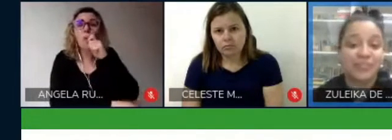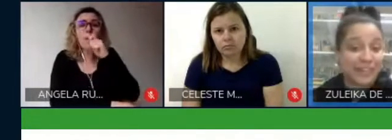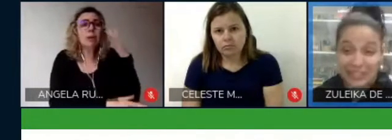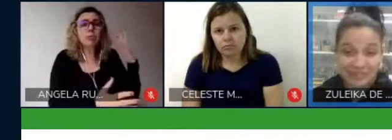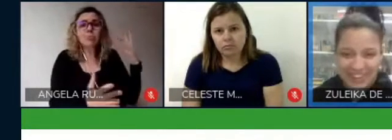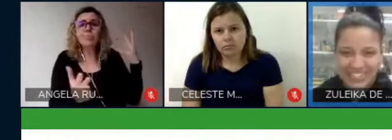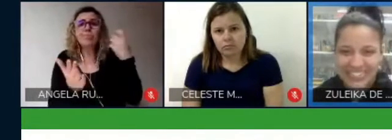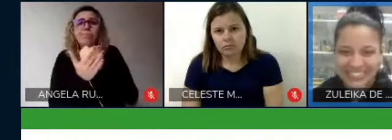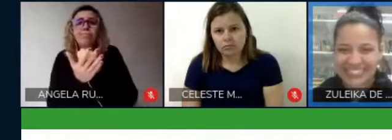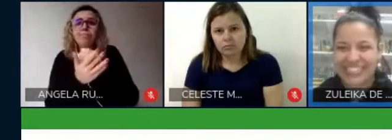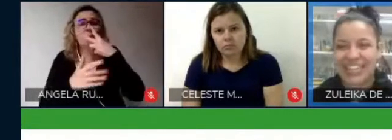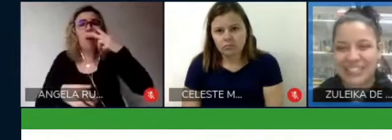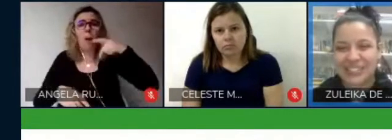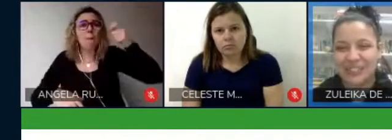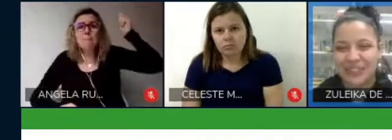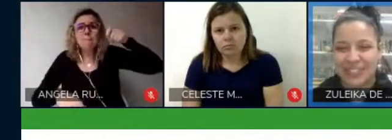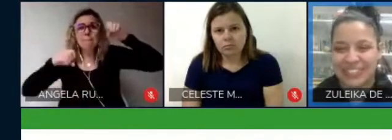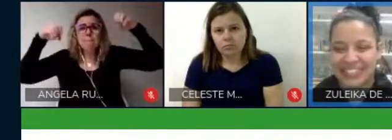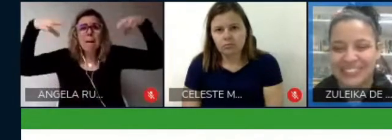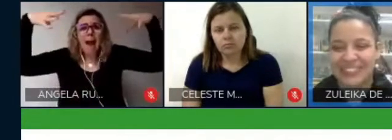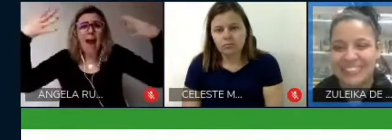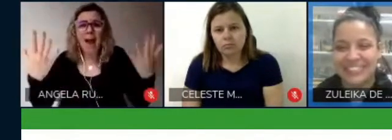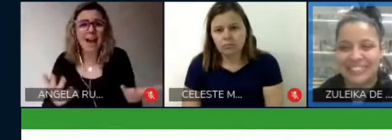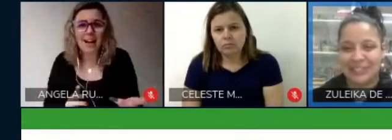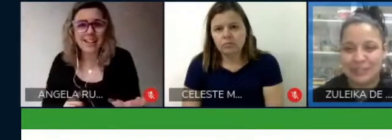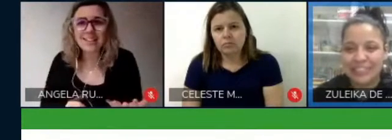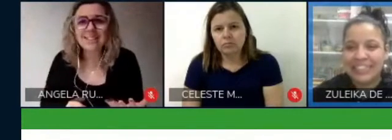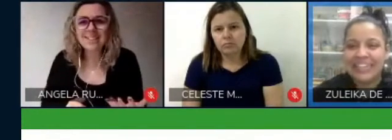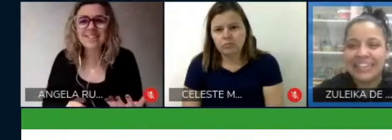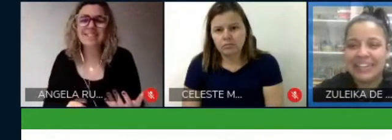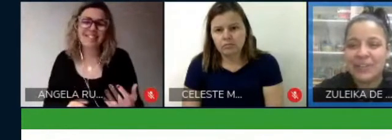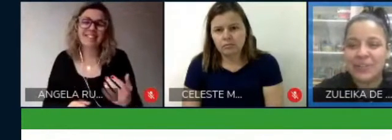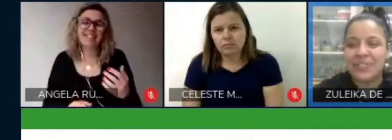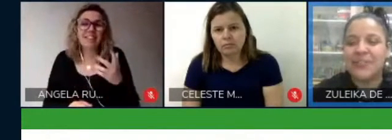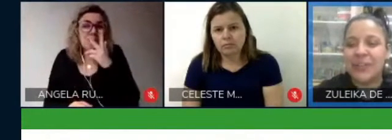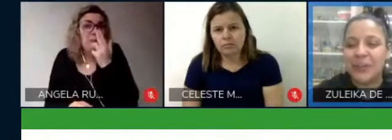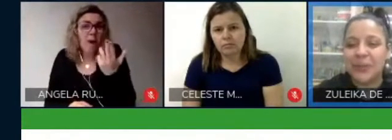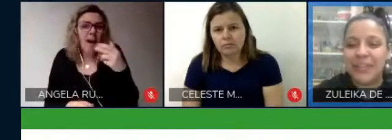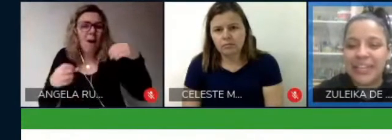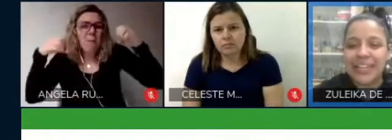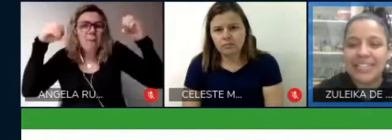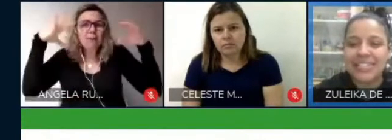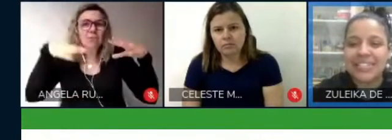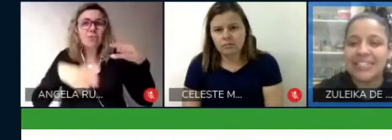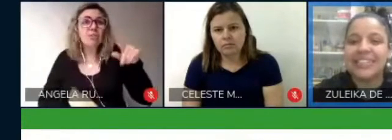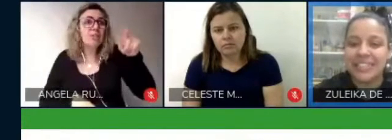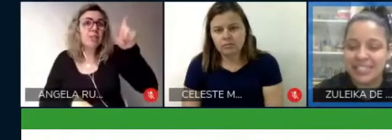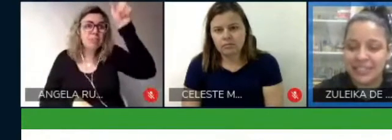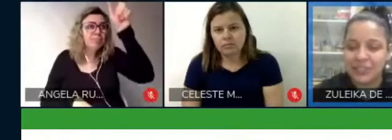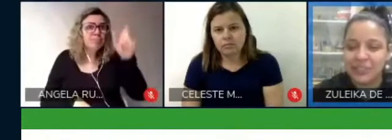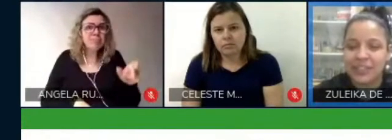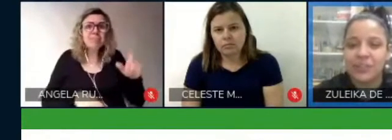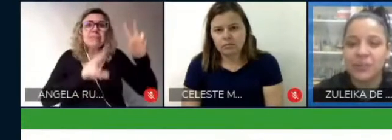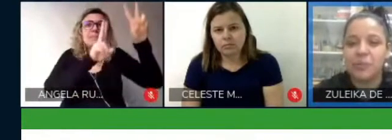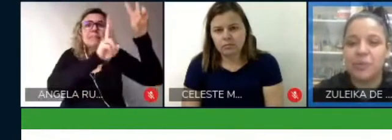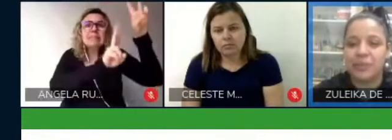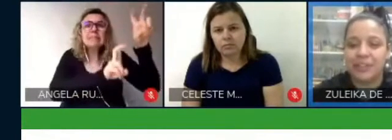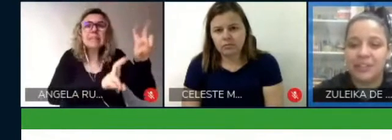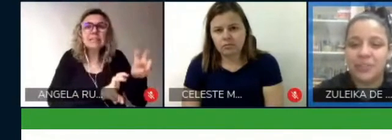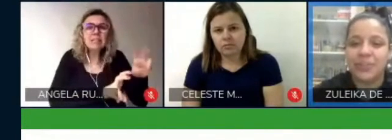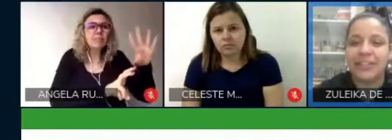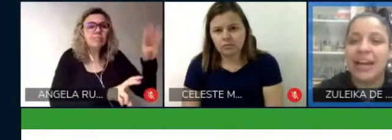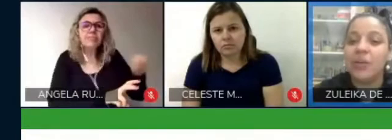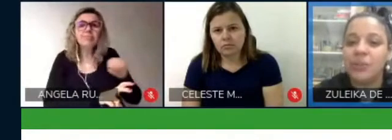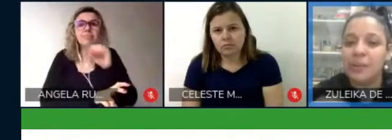de uma varinha mágica, né, como a Luísa chama, eu consigo incluir essa citação dentro do